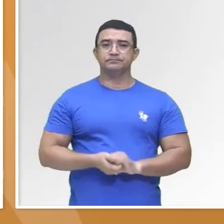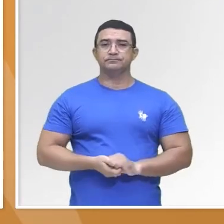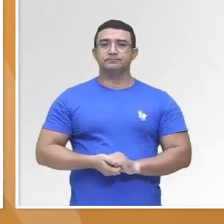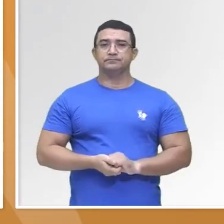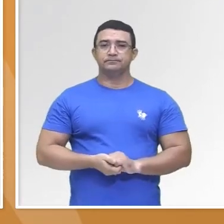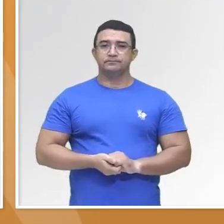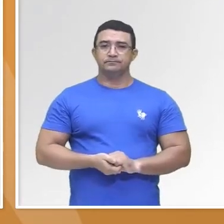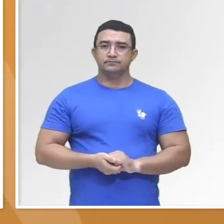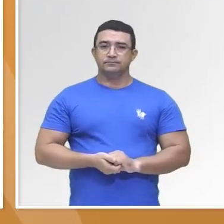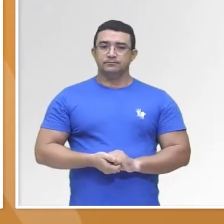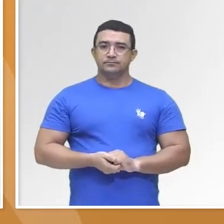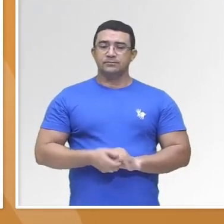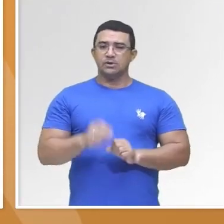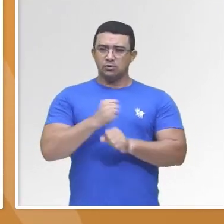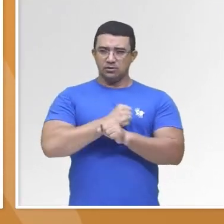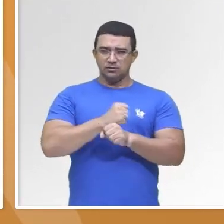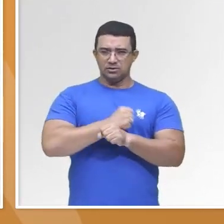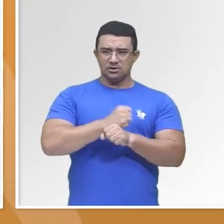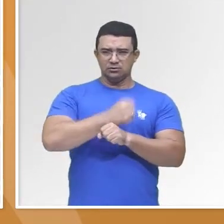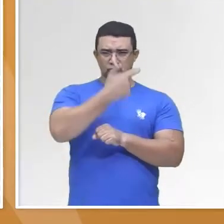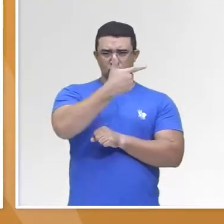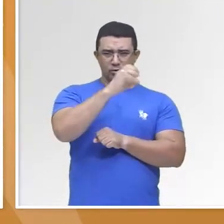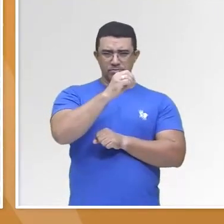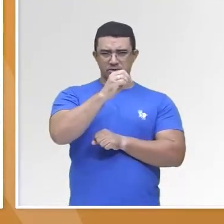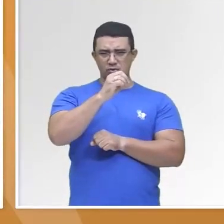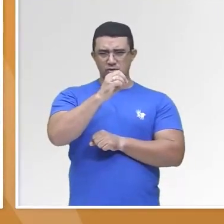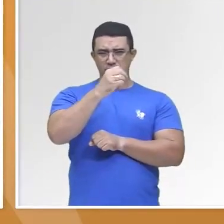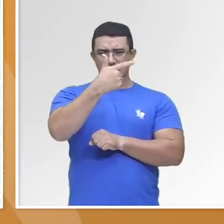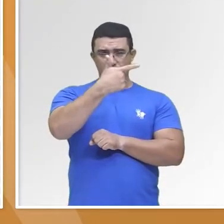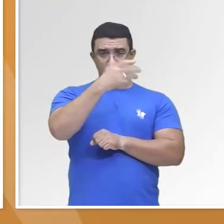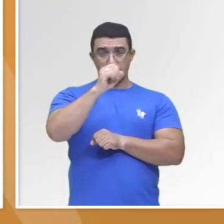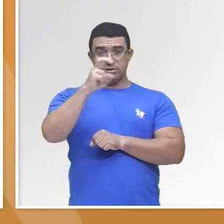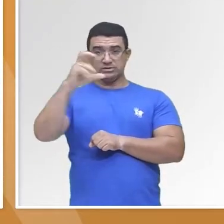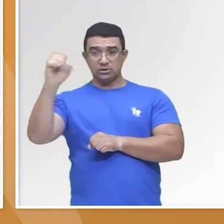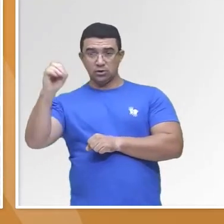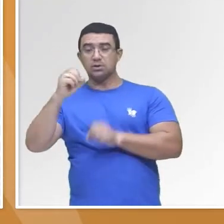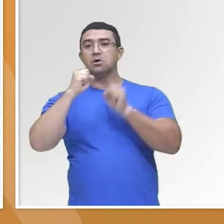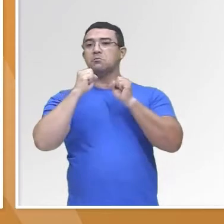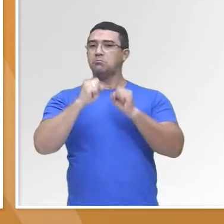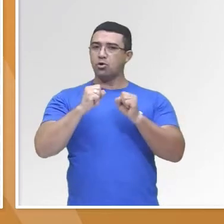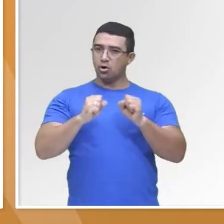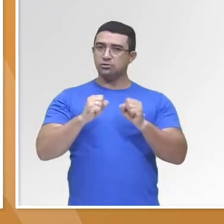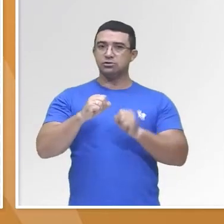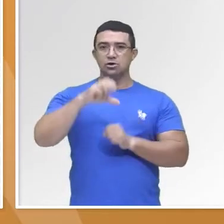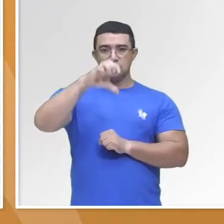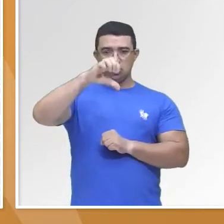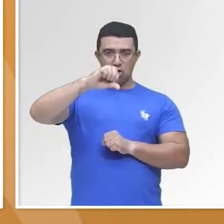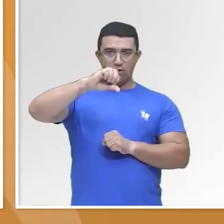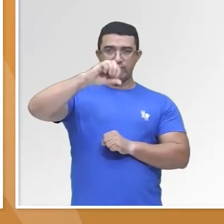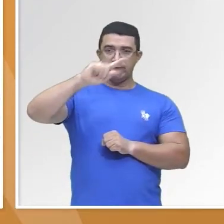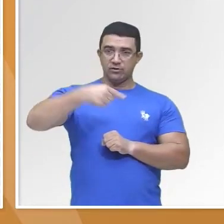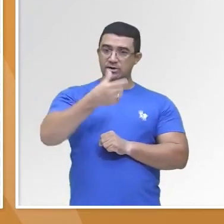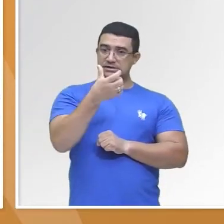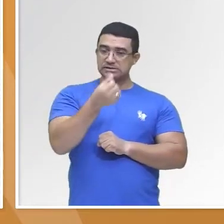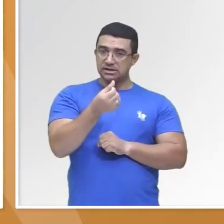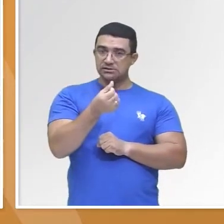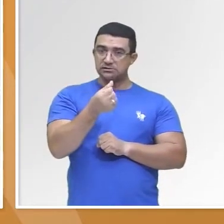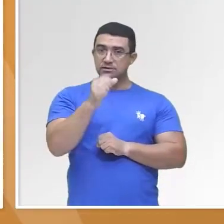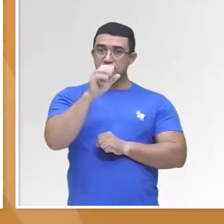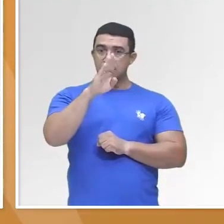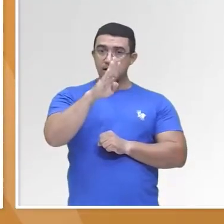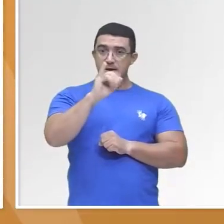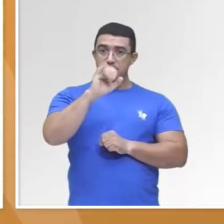população mundial em 2050 é que pode passar de 9,6 bilhões de habitantes. Então, tudo isso é feito com base